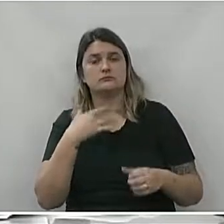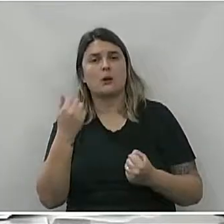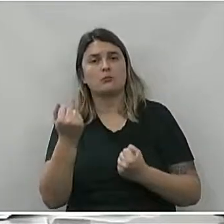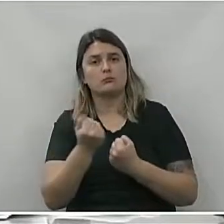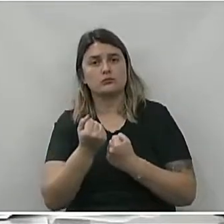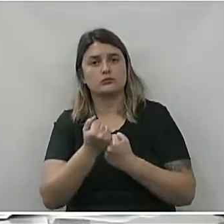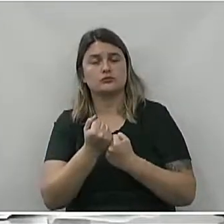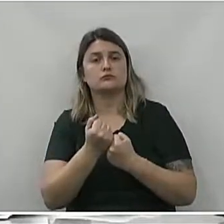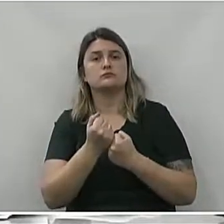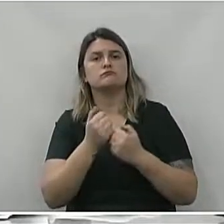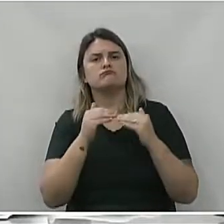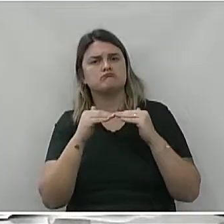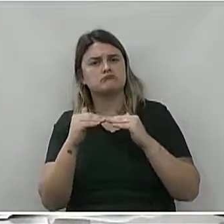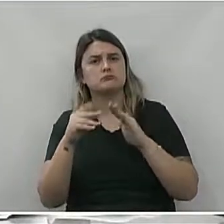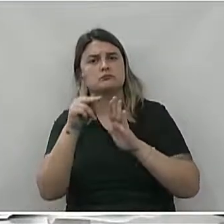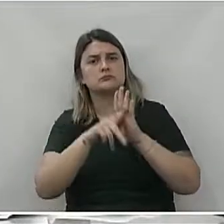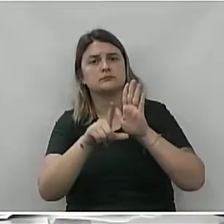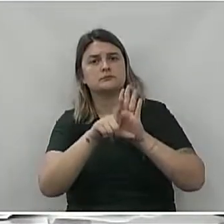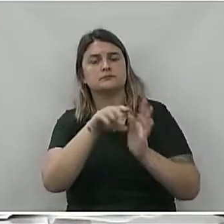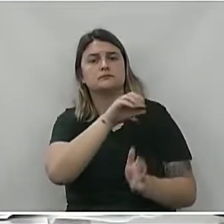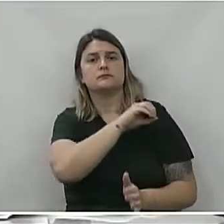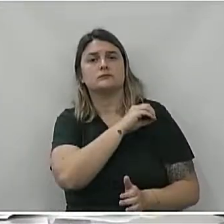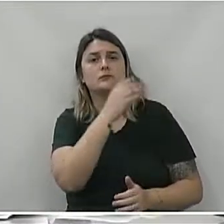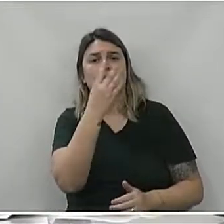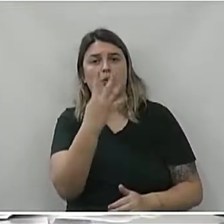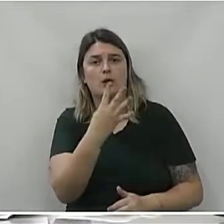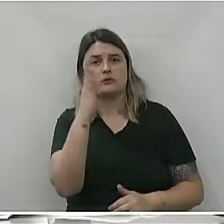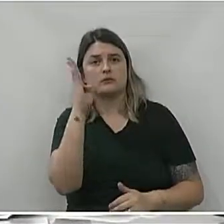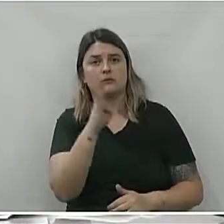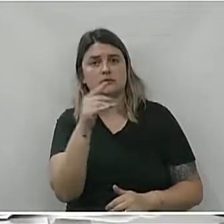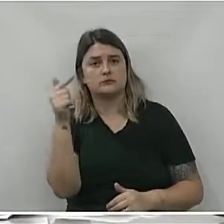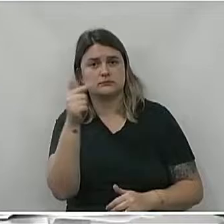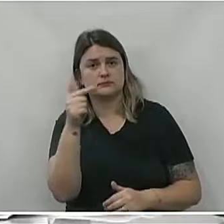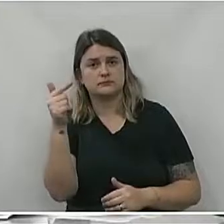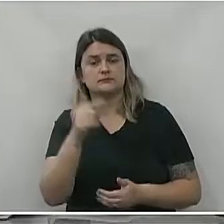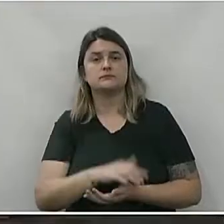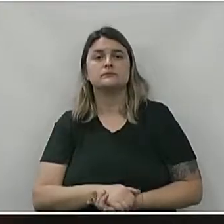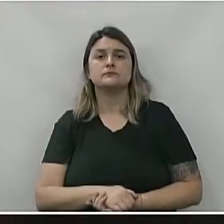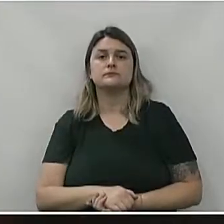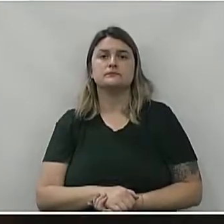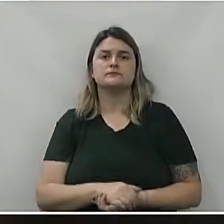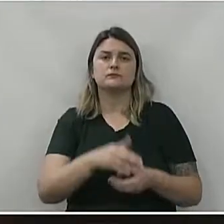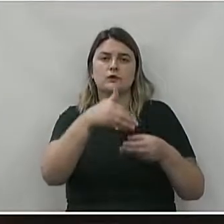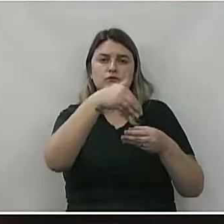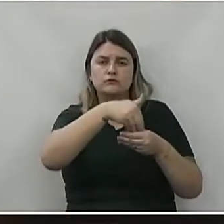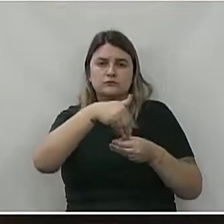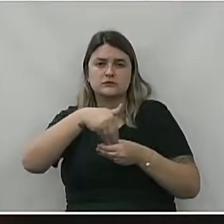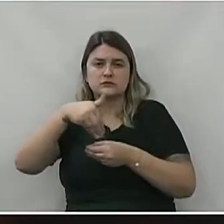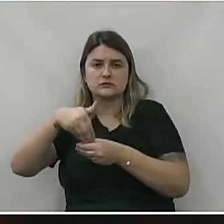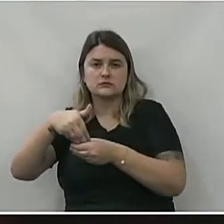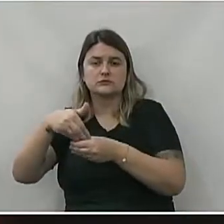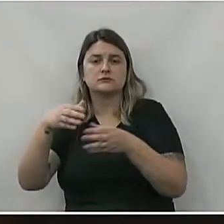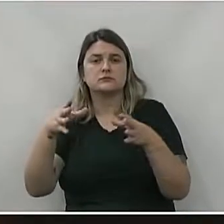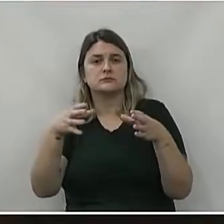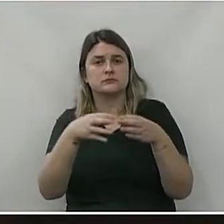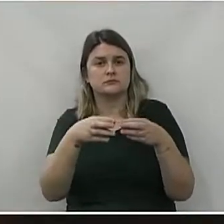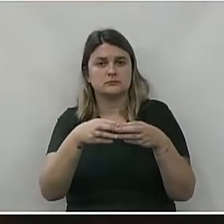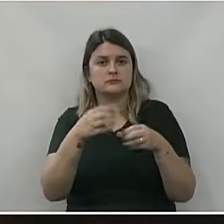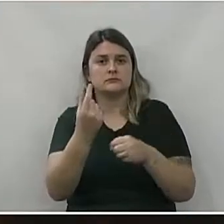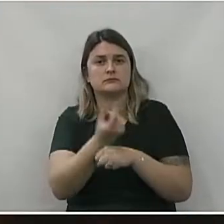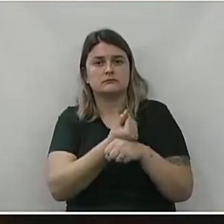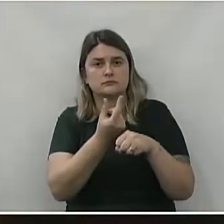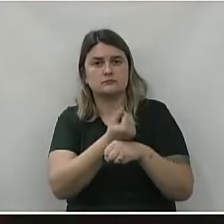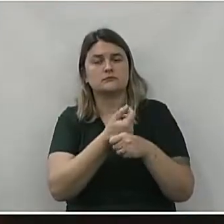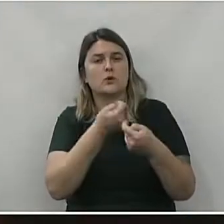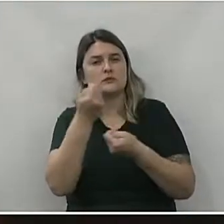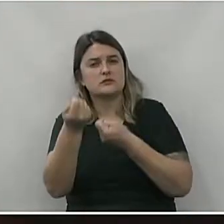Assistência, favorável ao projeto de lei ordinária número 4 de 2022. Votação do parecer fundamentado da Comissão de